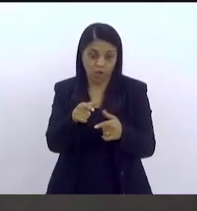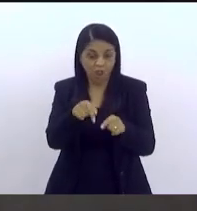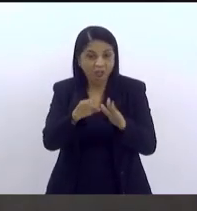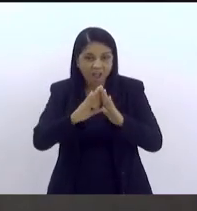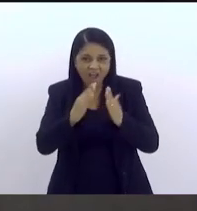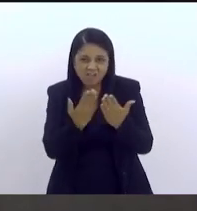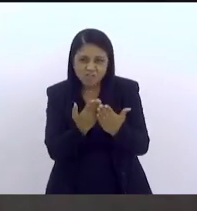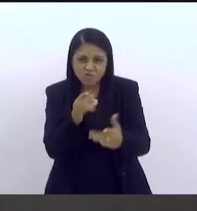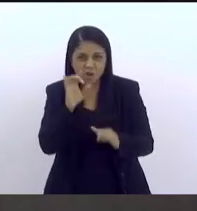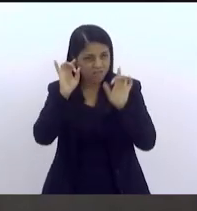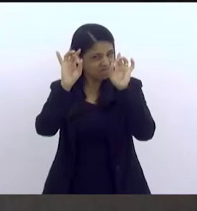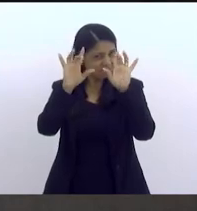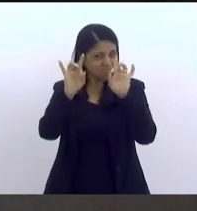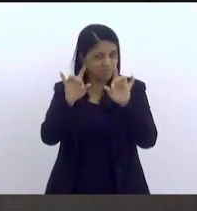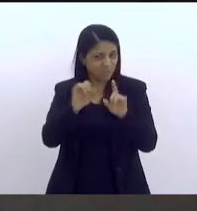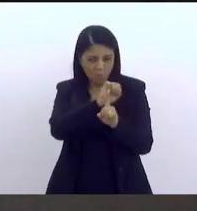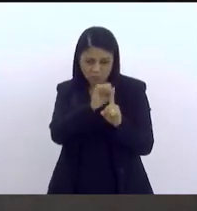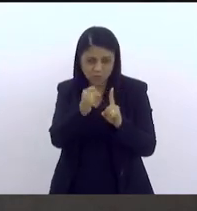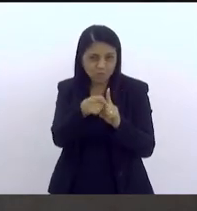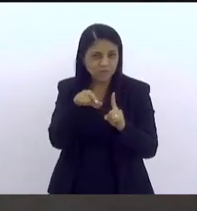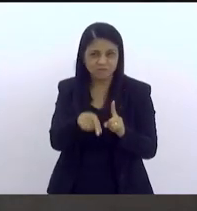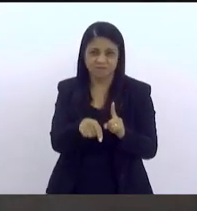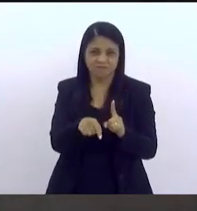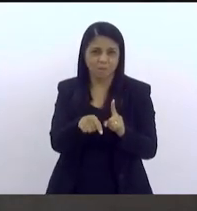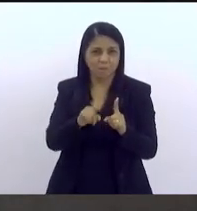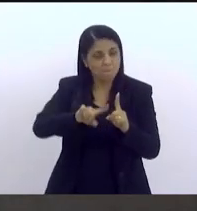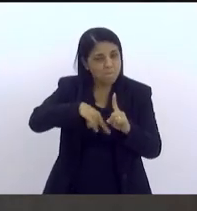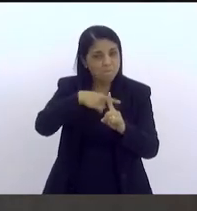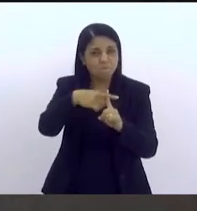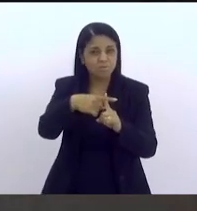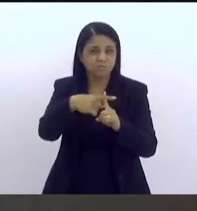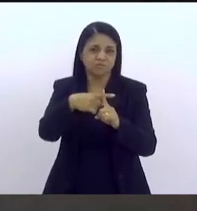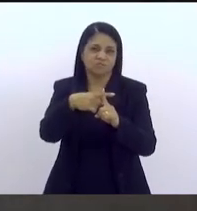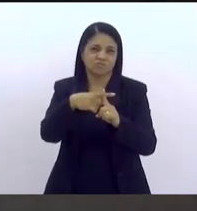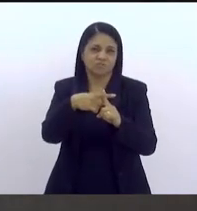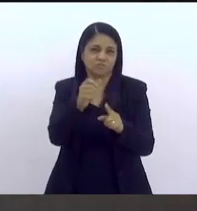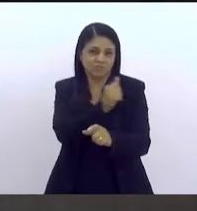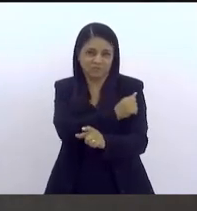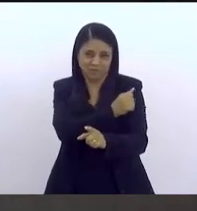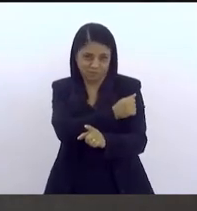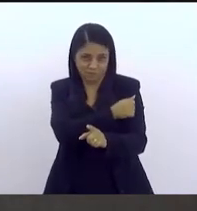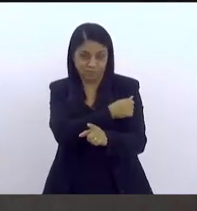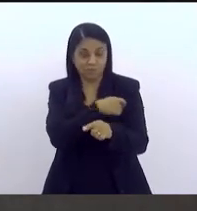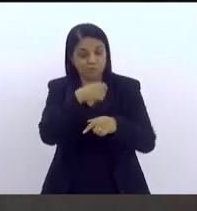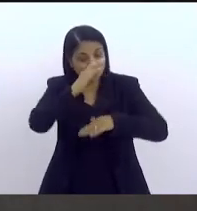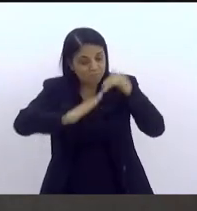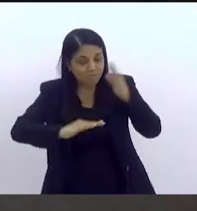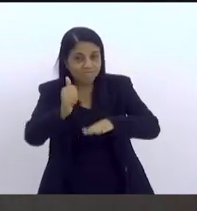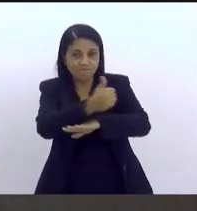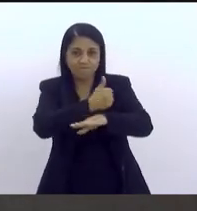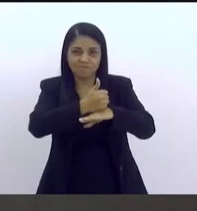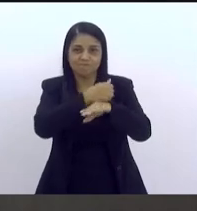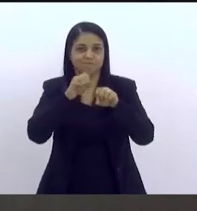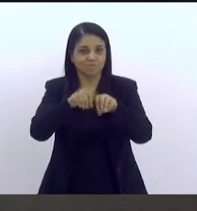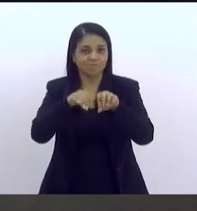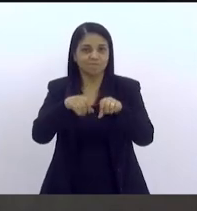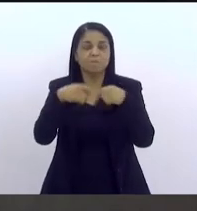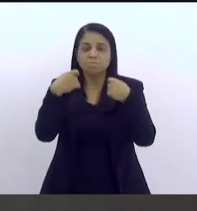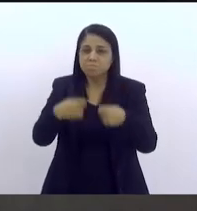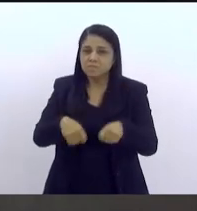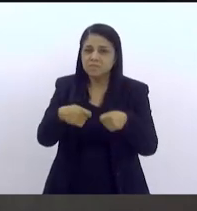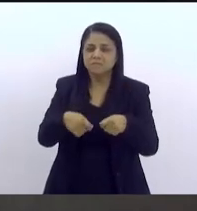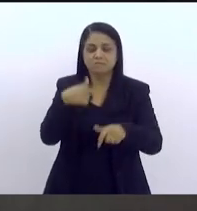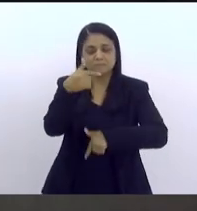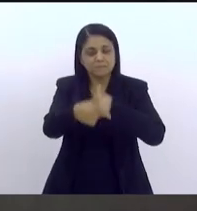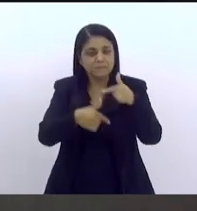sejam lugares exclusivo da socialização positiva das pessoas os profissionais de educação são submetidos a condições